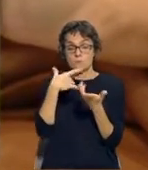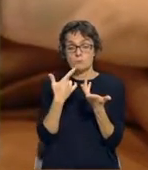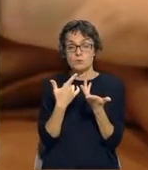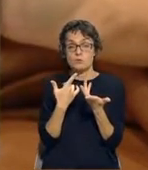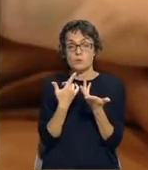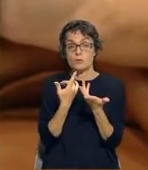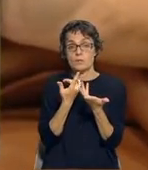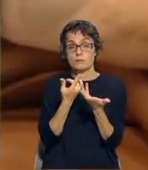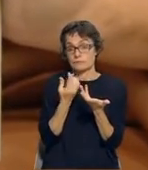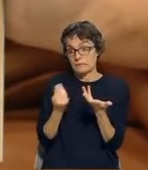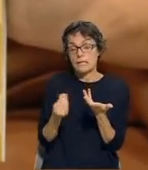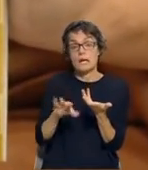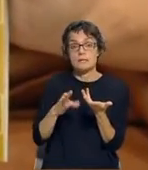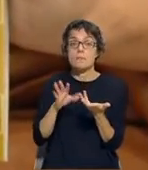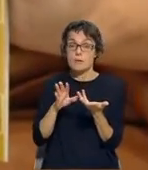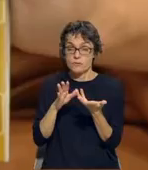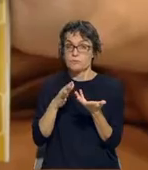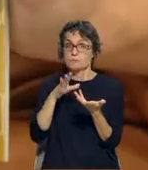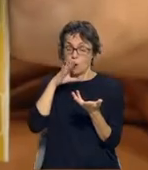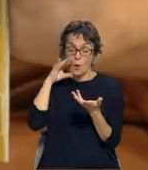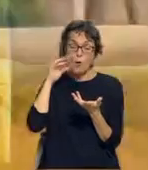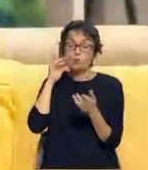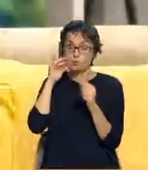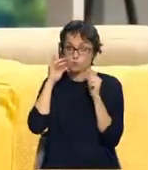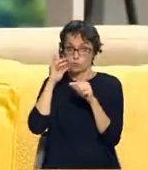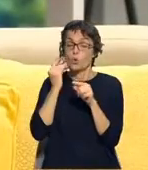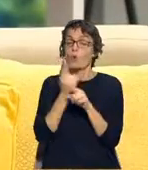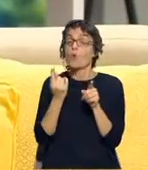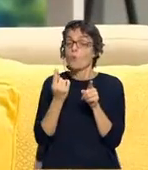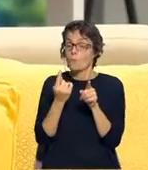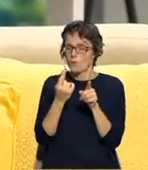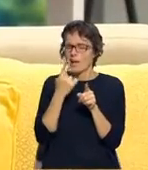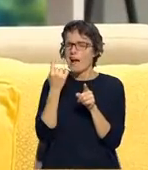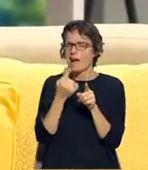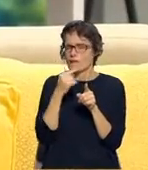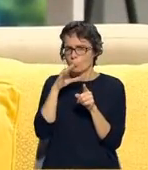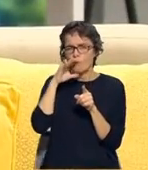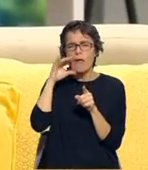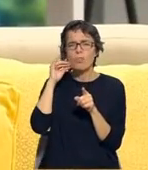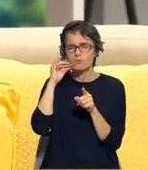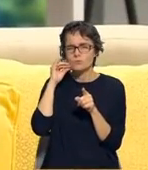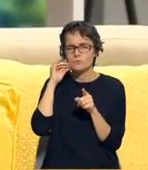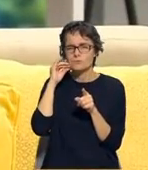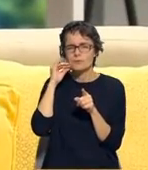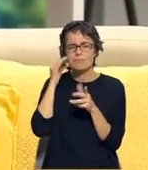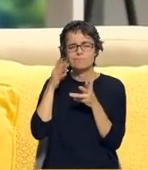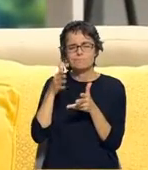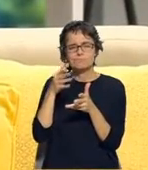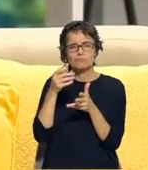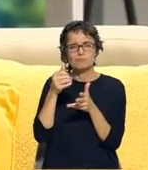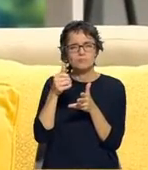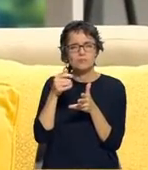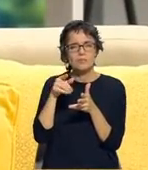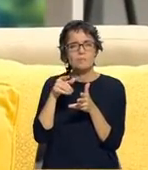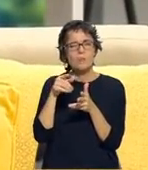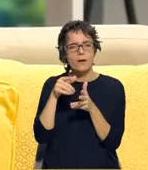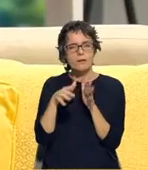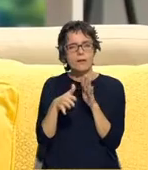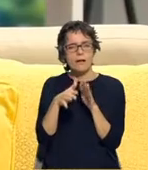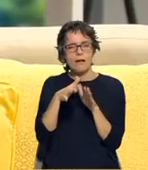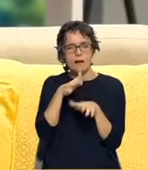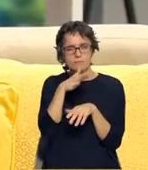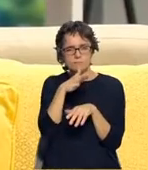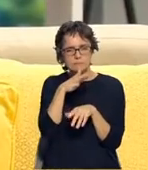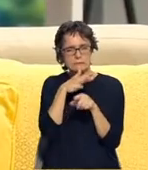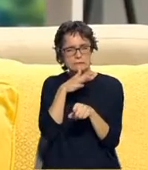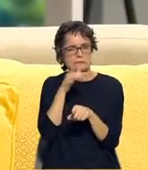por adultos, porque claro, têm mensagens muito importantes que os adultos às vezes estão distraídos. E talvez, como é uma mensagem muito